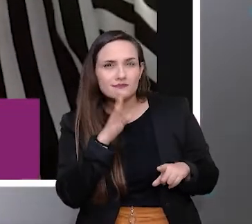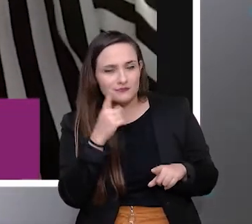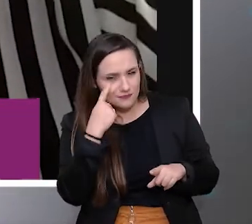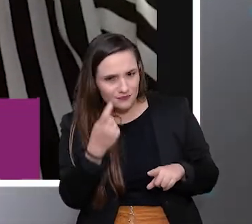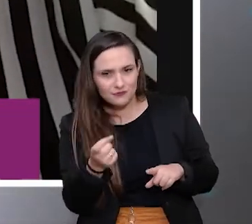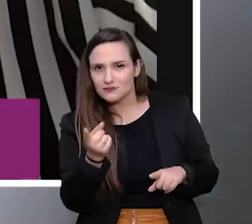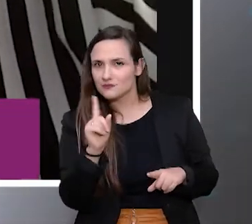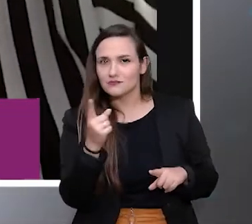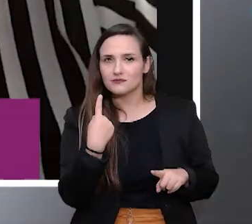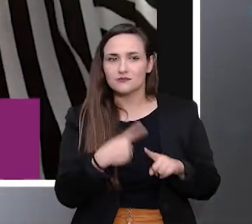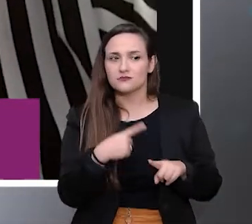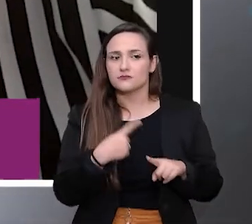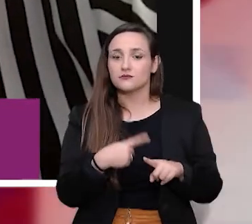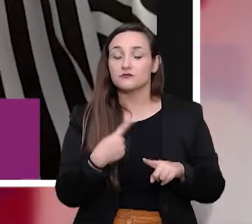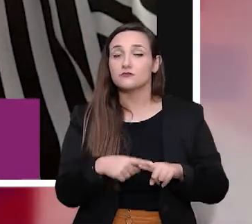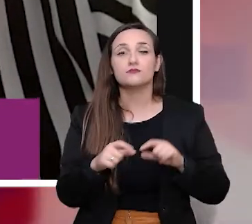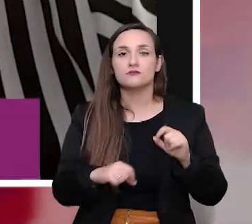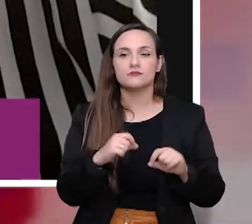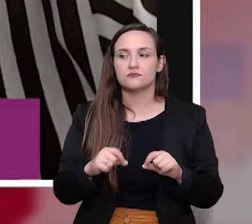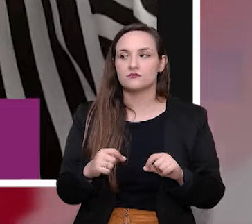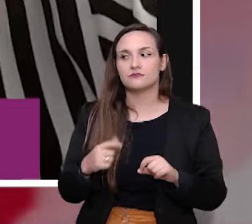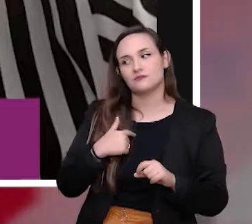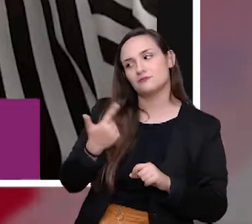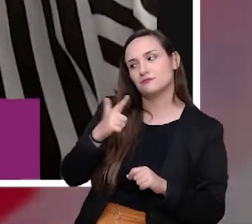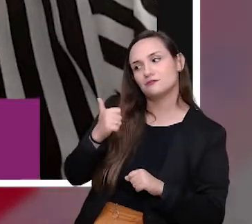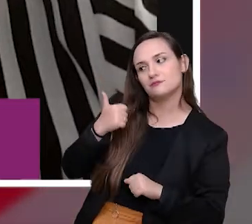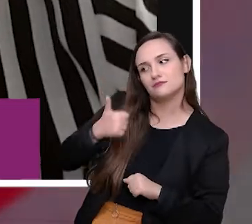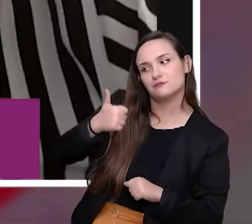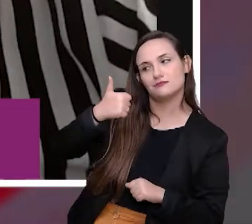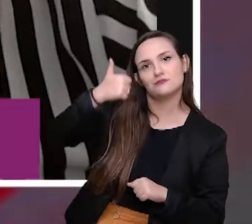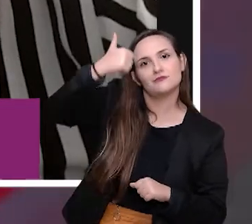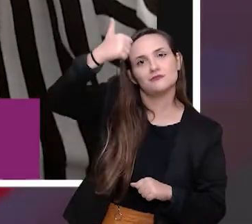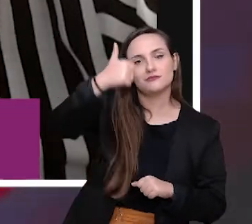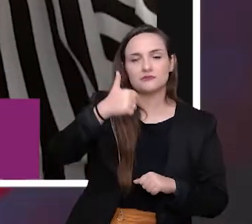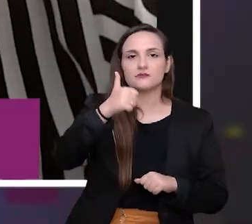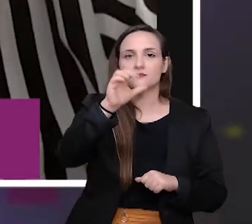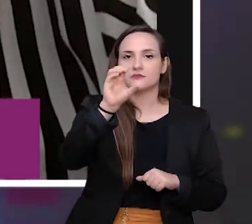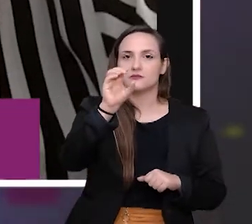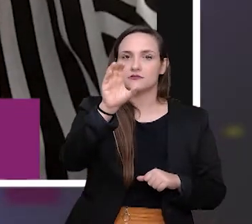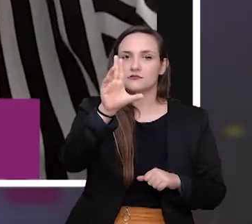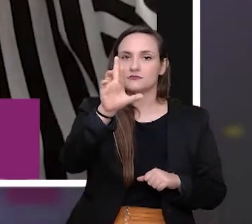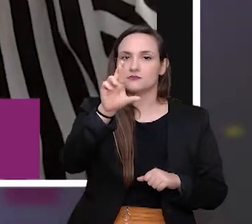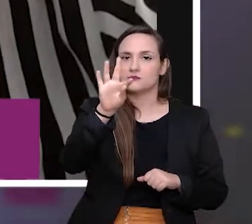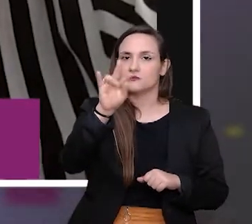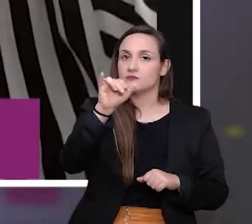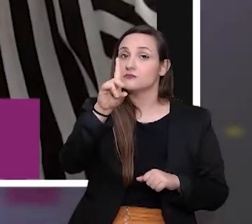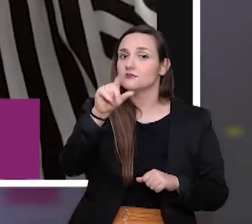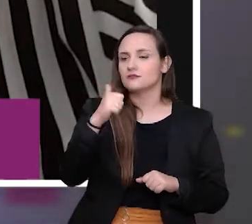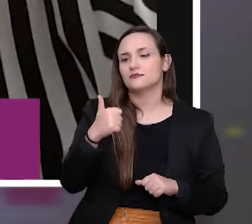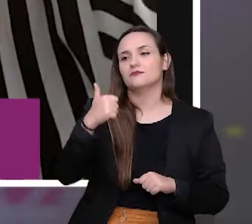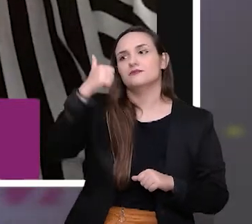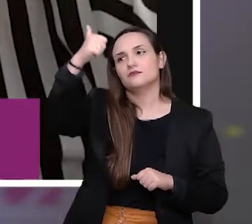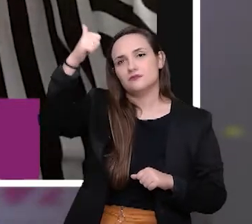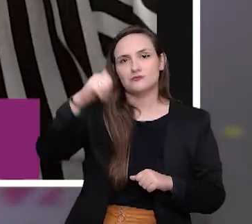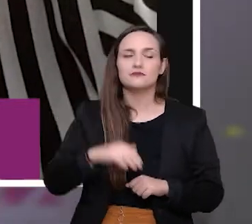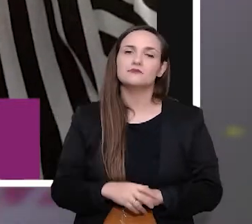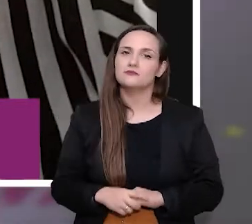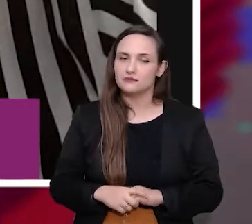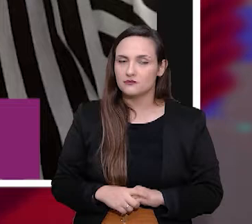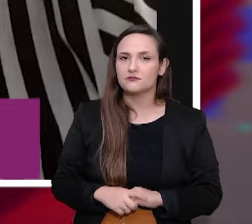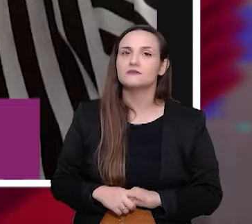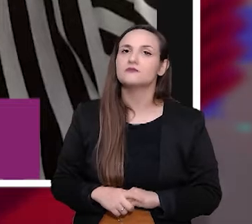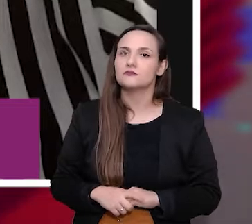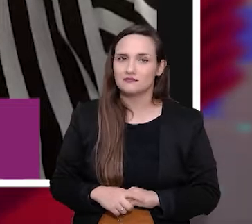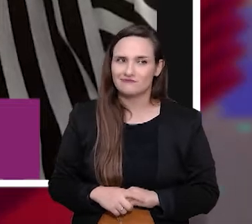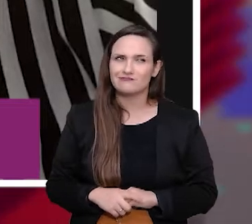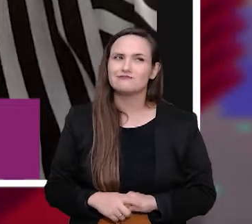legal, bonito, interessante. É porque eles pensaram, isso aqui vai me dar mais curtidas, né? Eu escuto esse relato no consultório às vezes, E essa